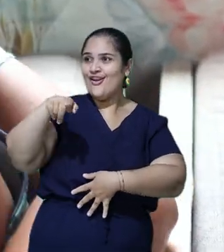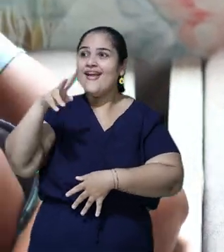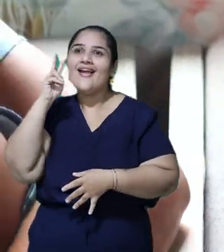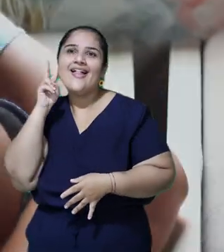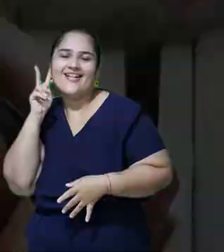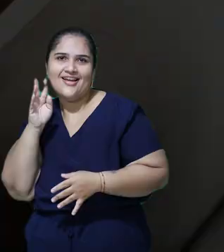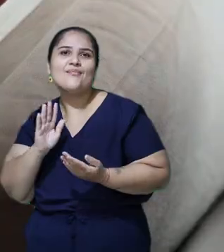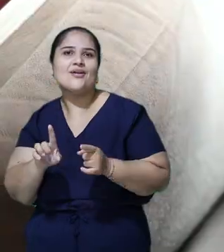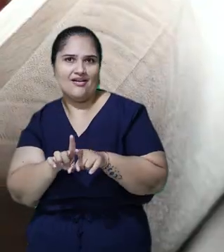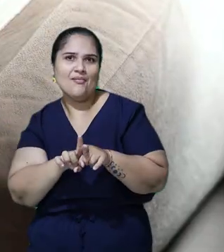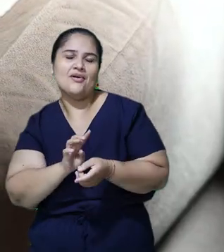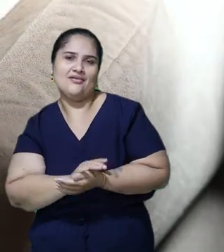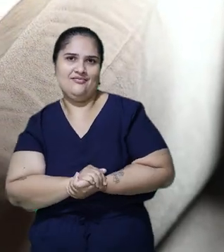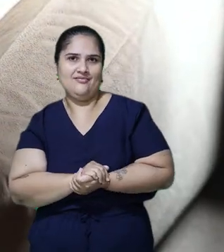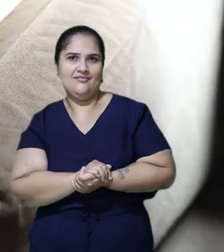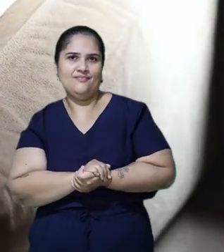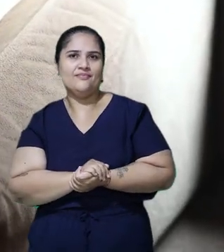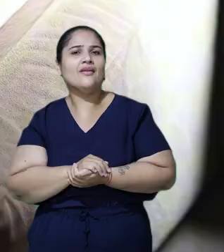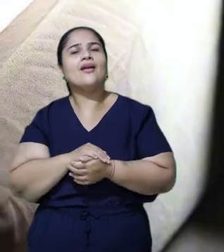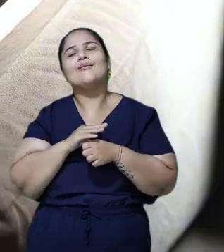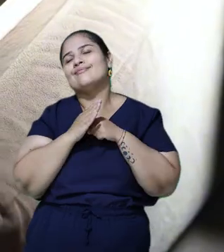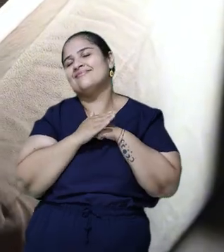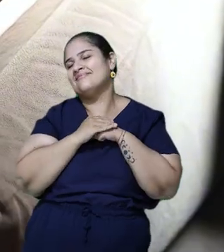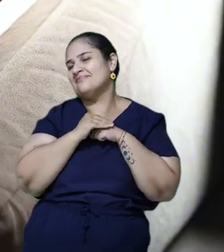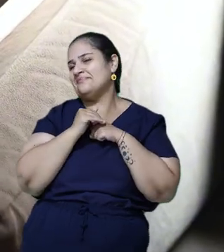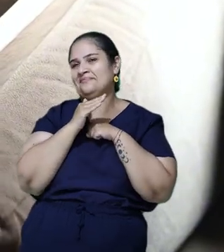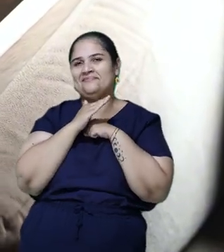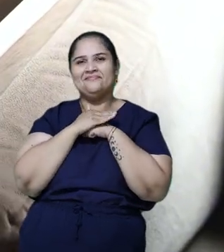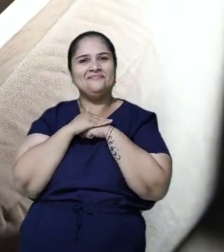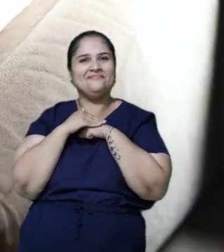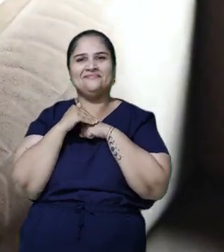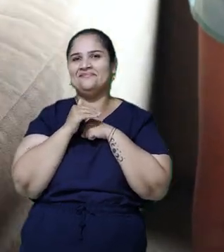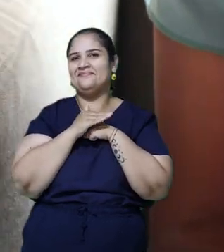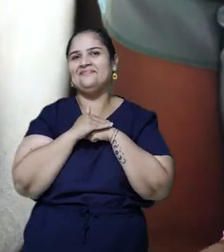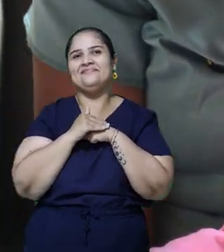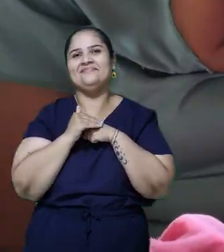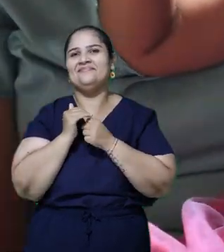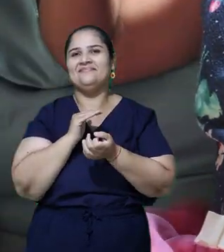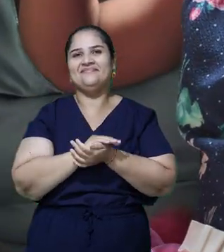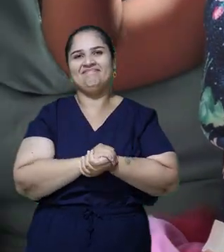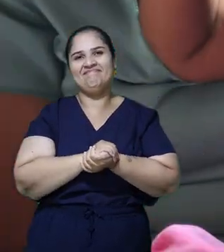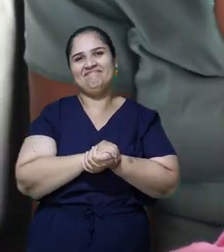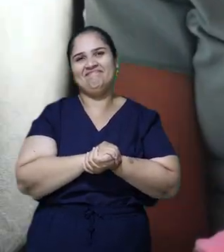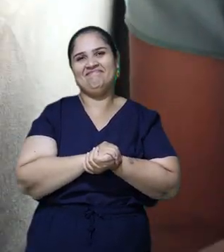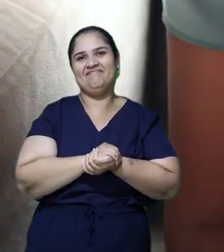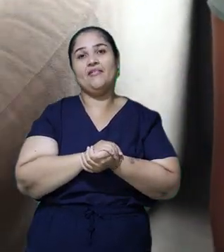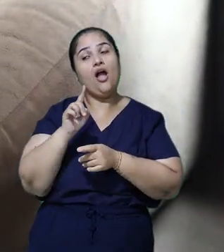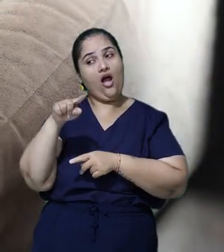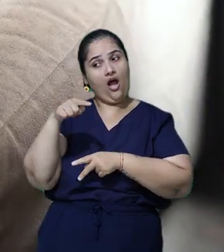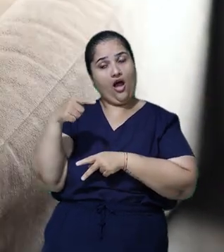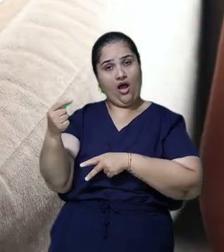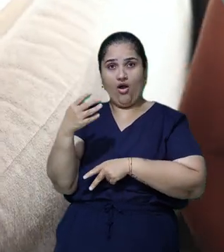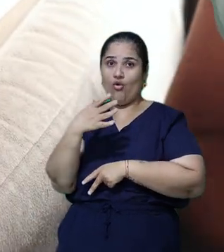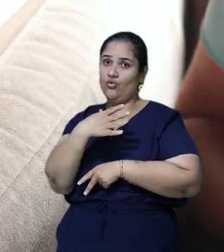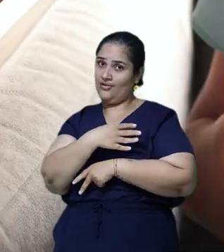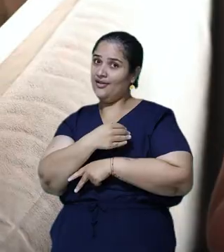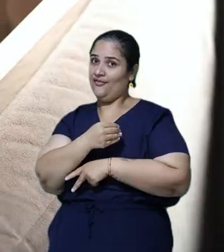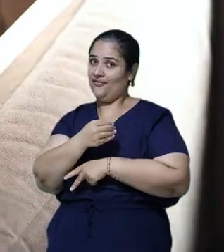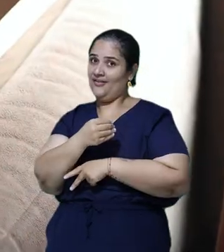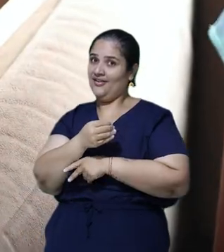lembra. Muito carinhosa. A Rebeca, ela é